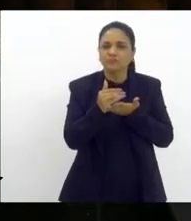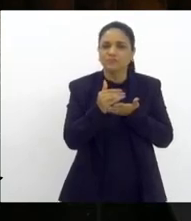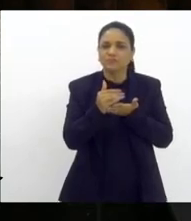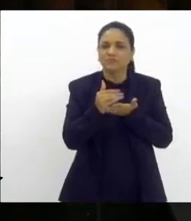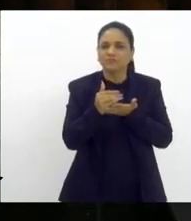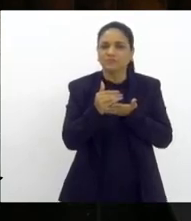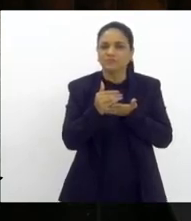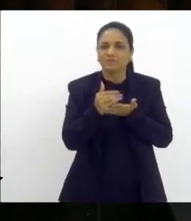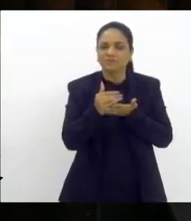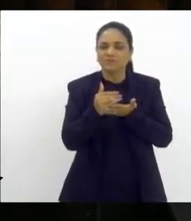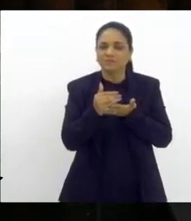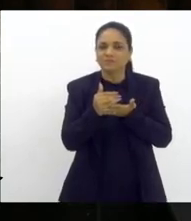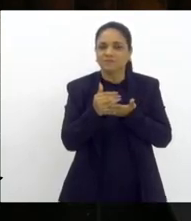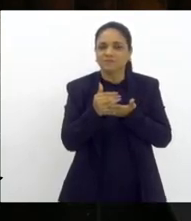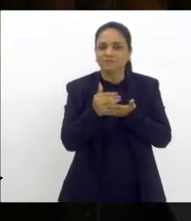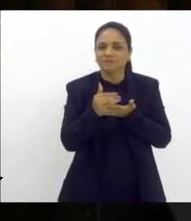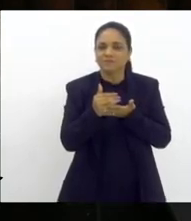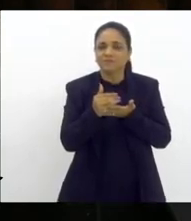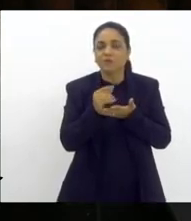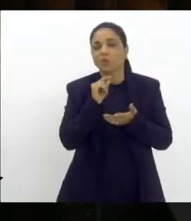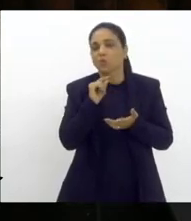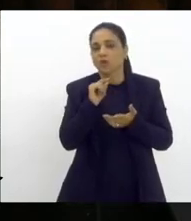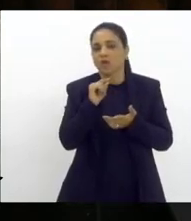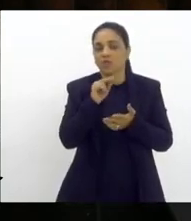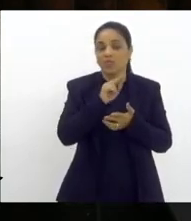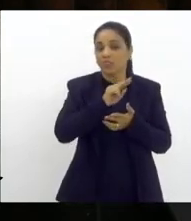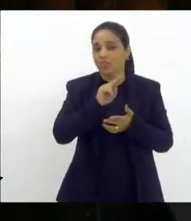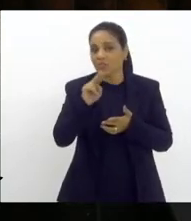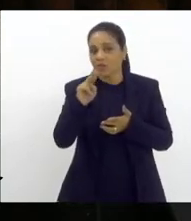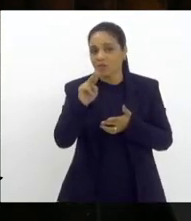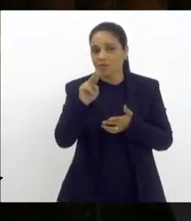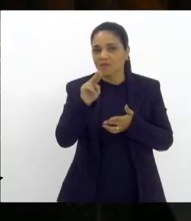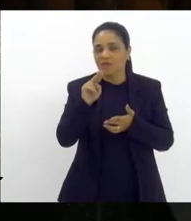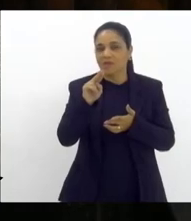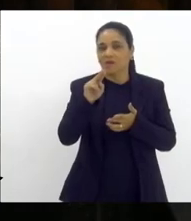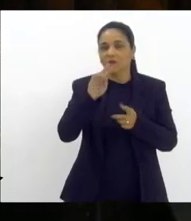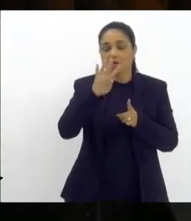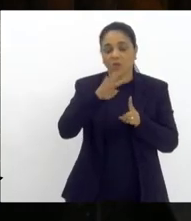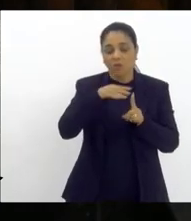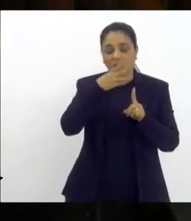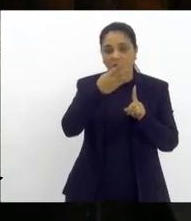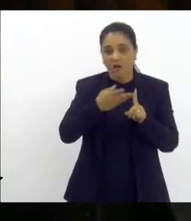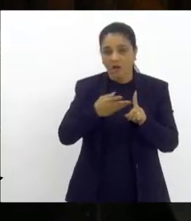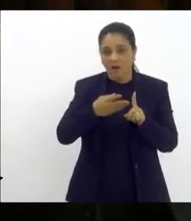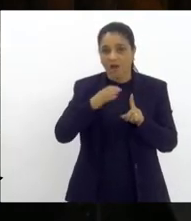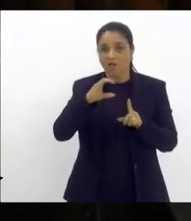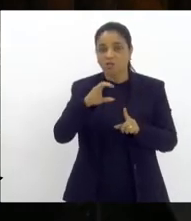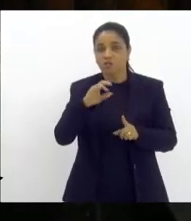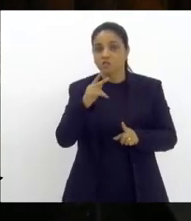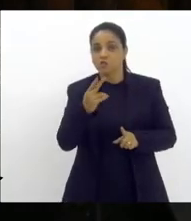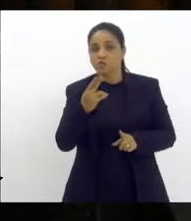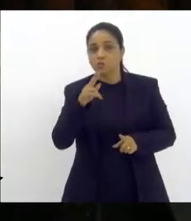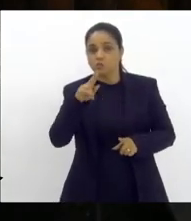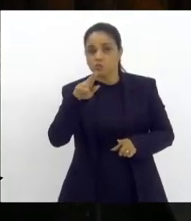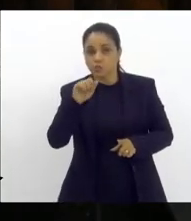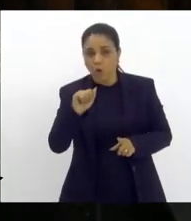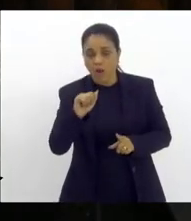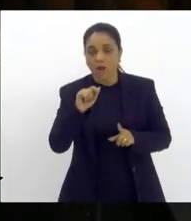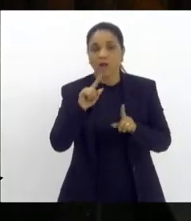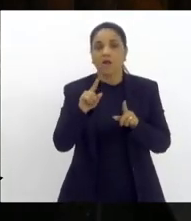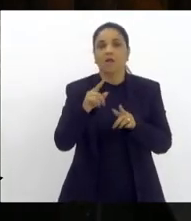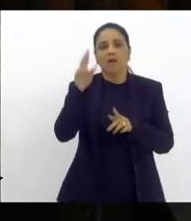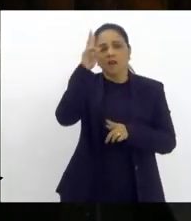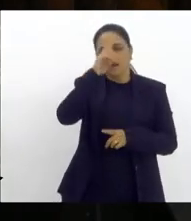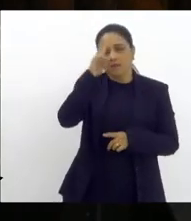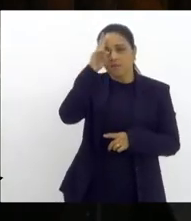O que é denominado de honra o dia da lembrança do holocausto